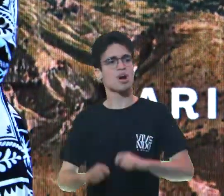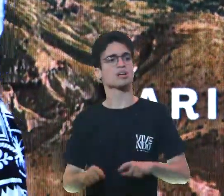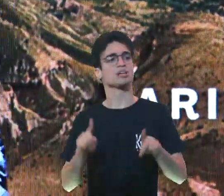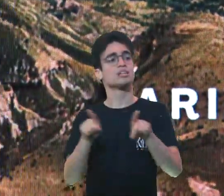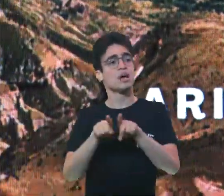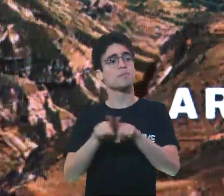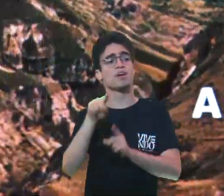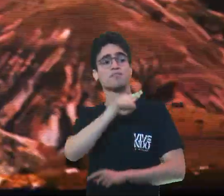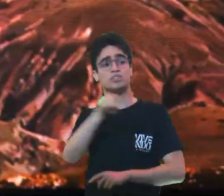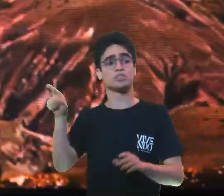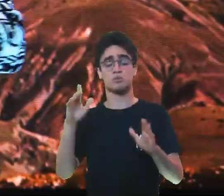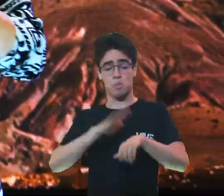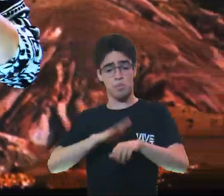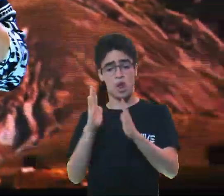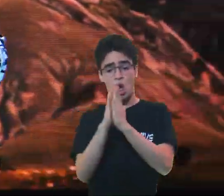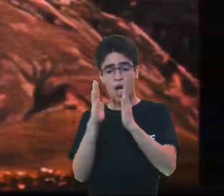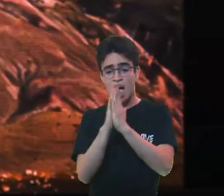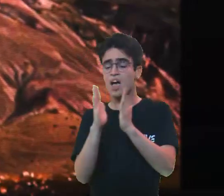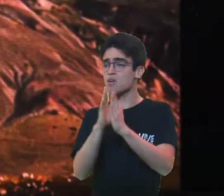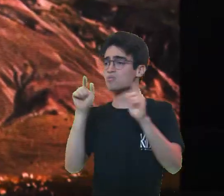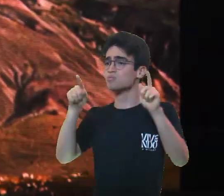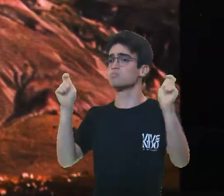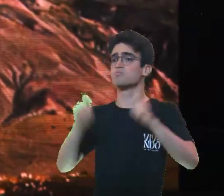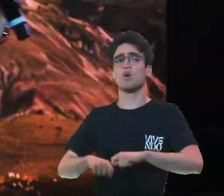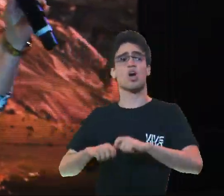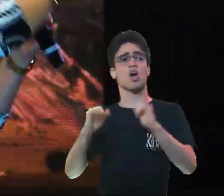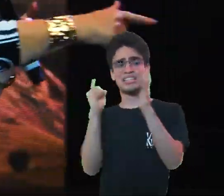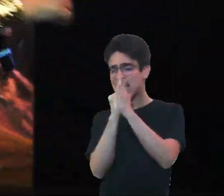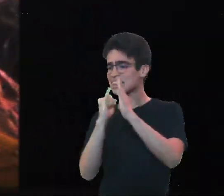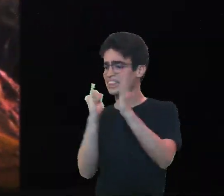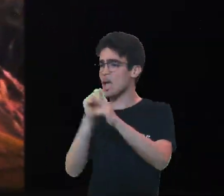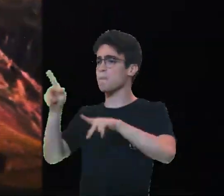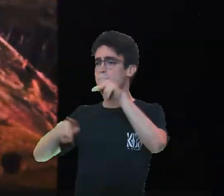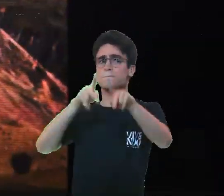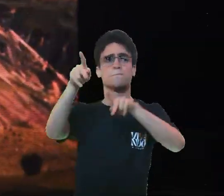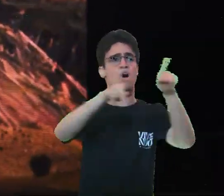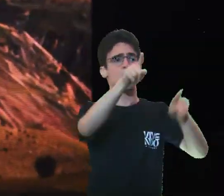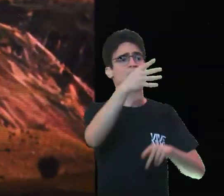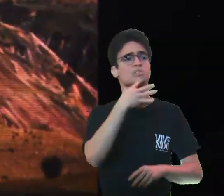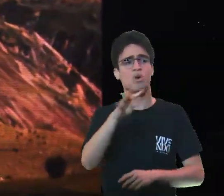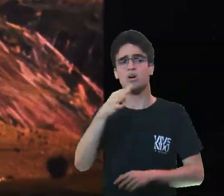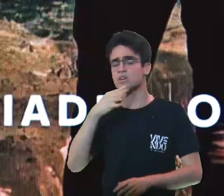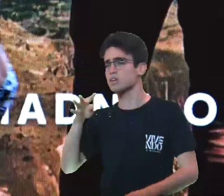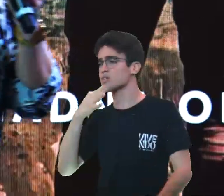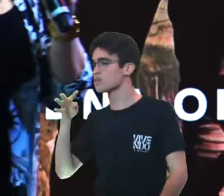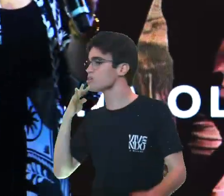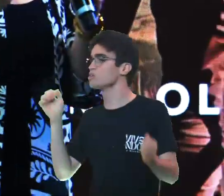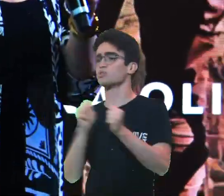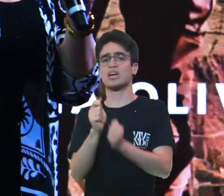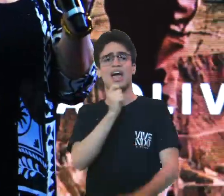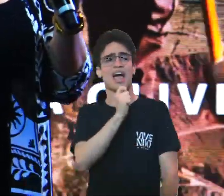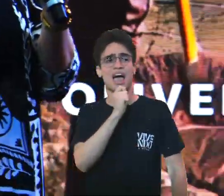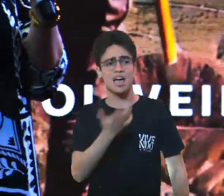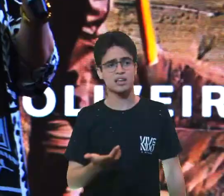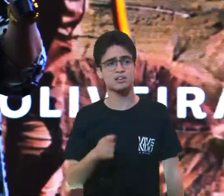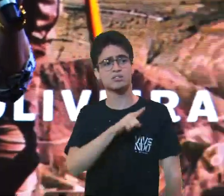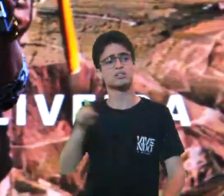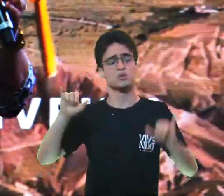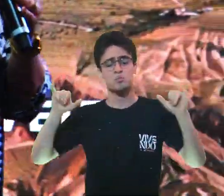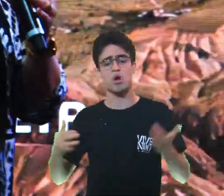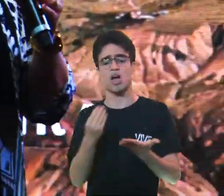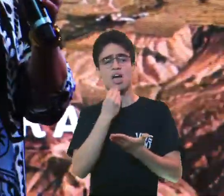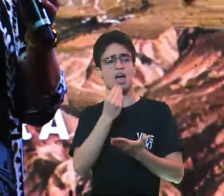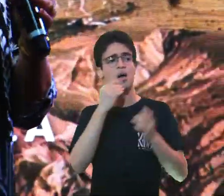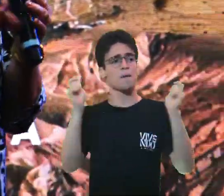de oração povos que você nunca viu, nações que você nunca pisou. Permita-me compartilhar com